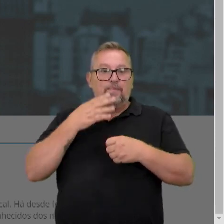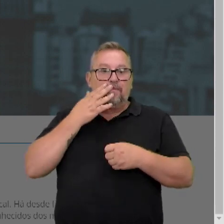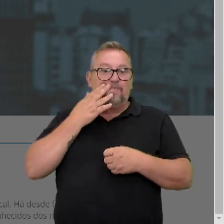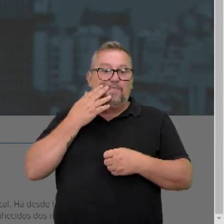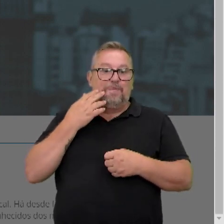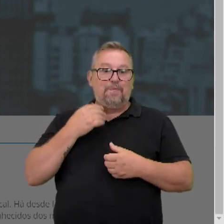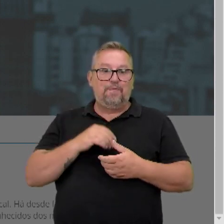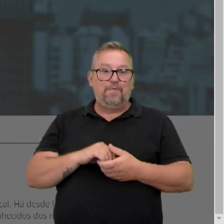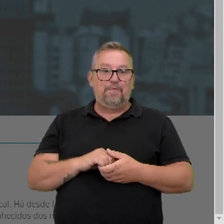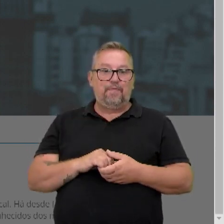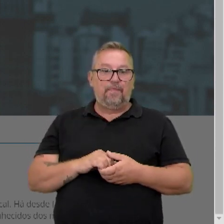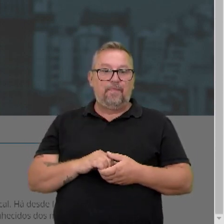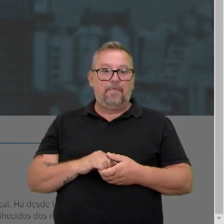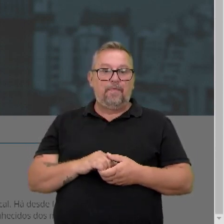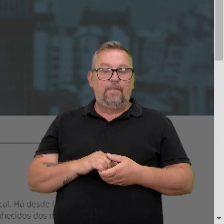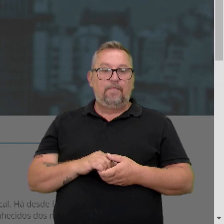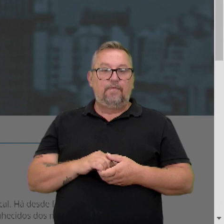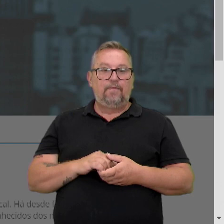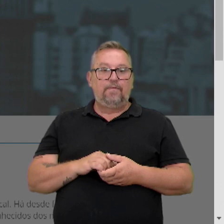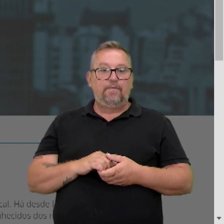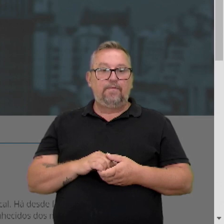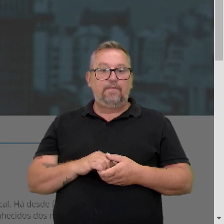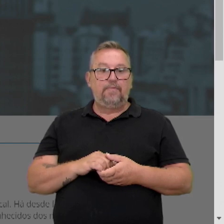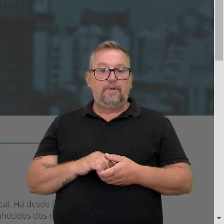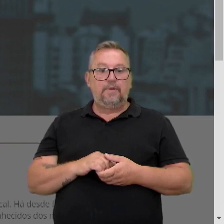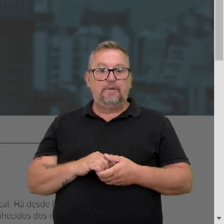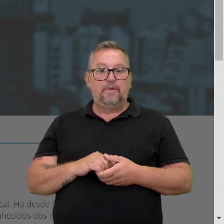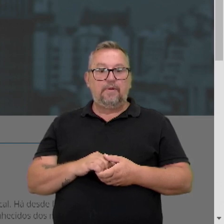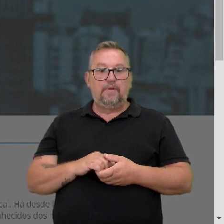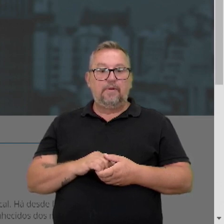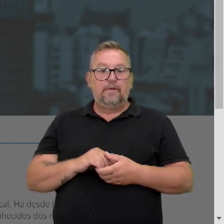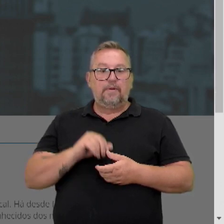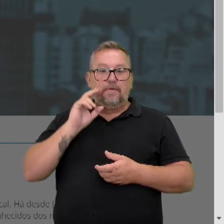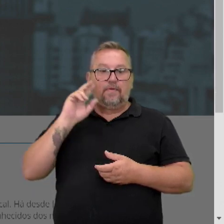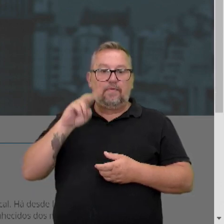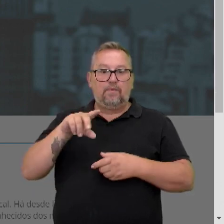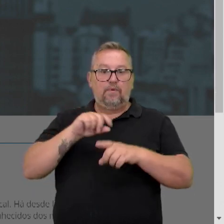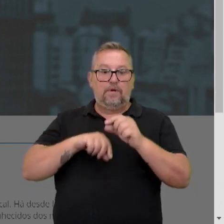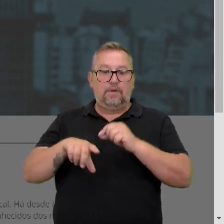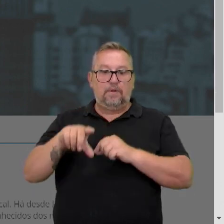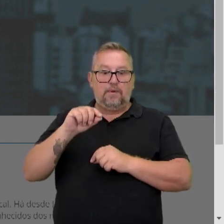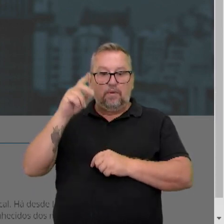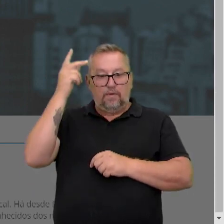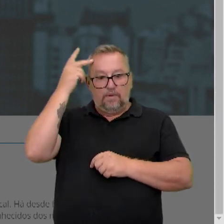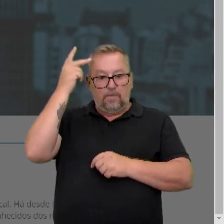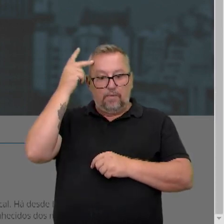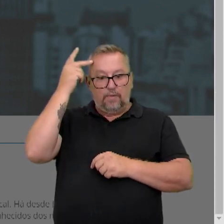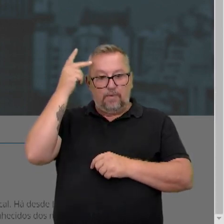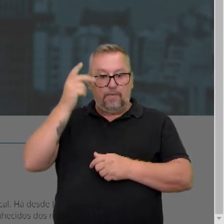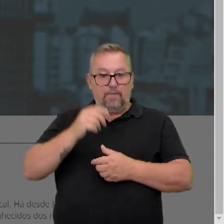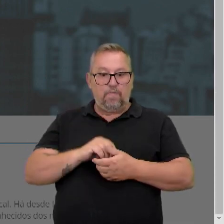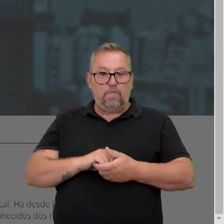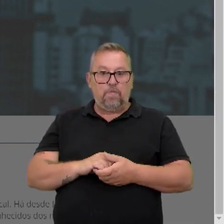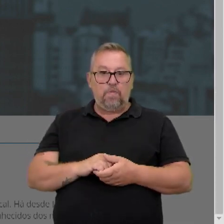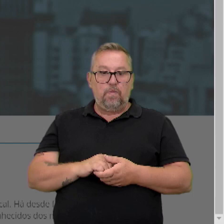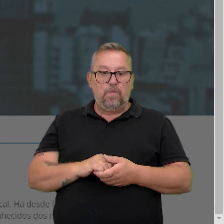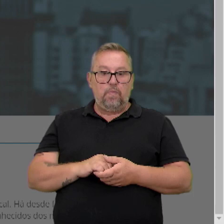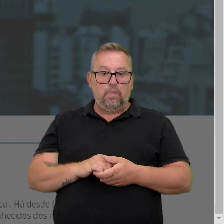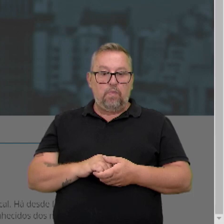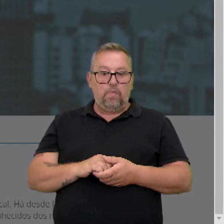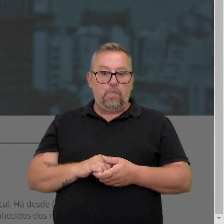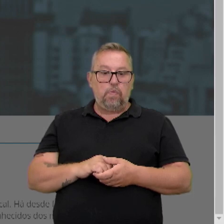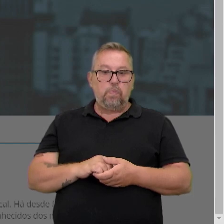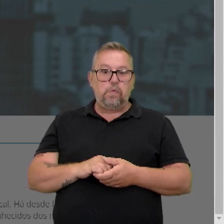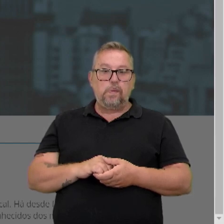os municípios. Eu vou clicar aqui em estados para a gente, né, escolher o estado de São Paulo, né, que é o nosso estado